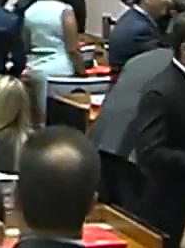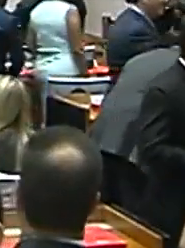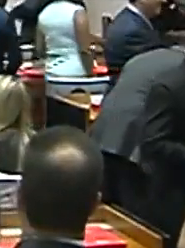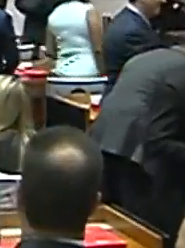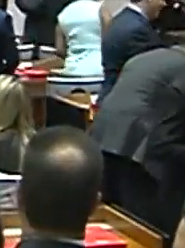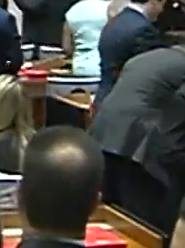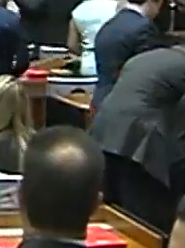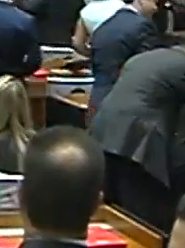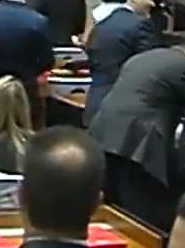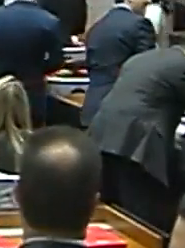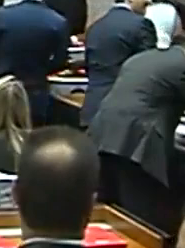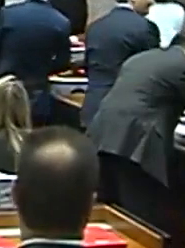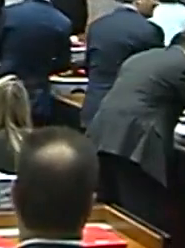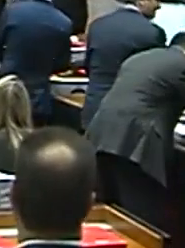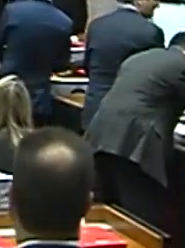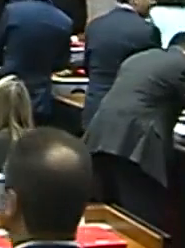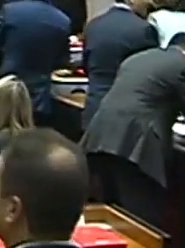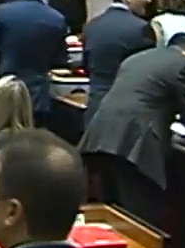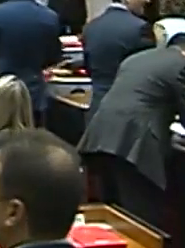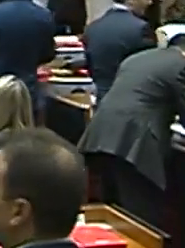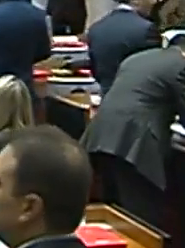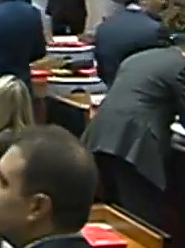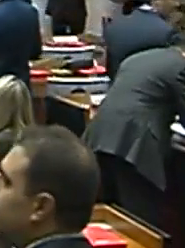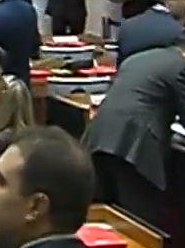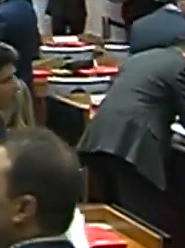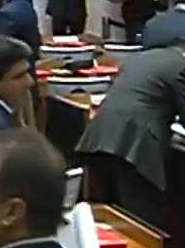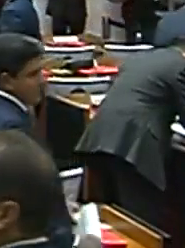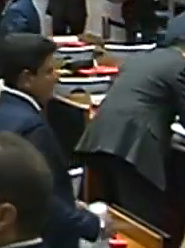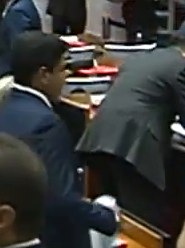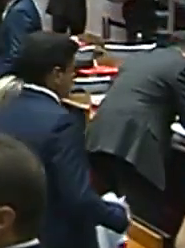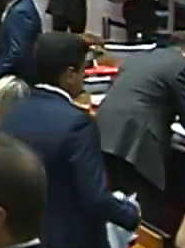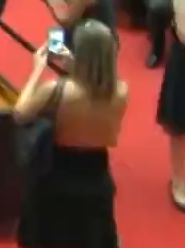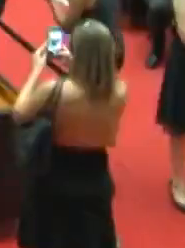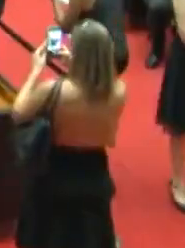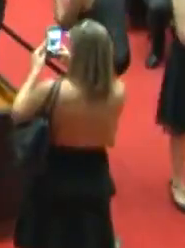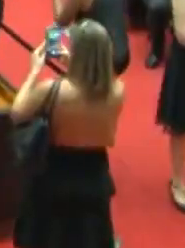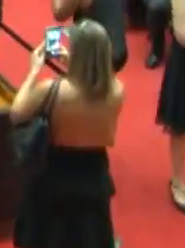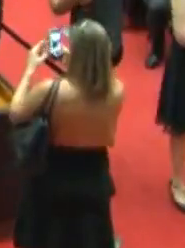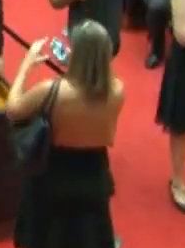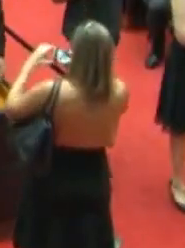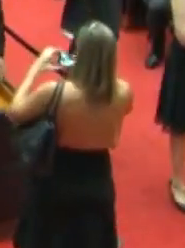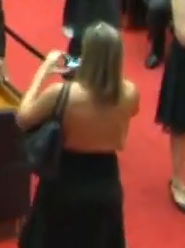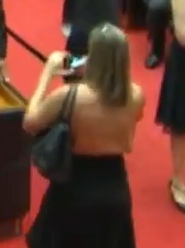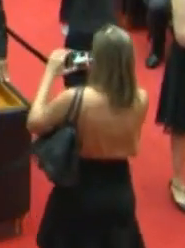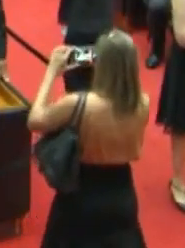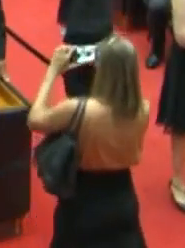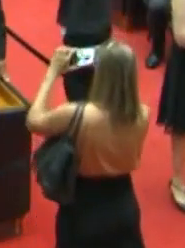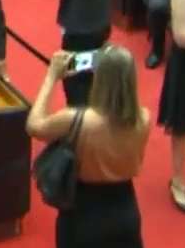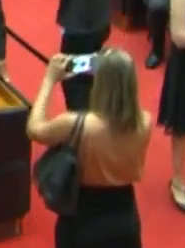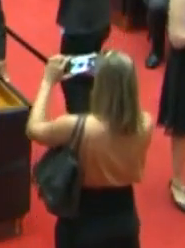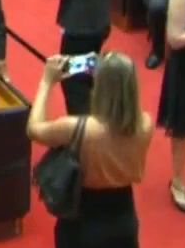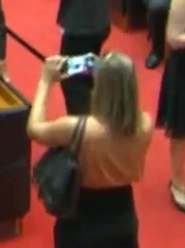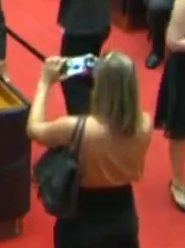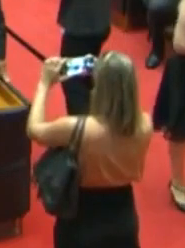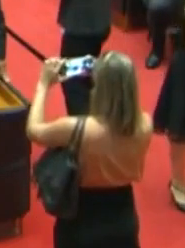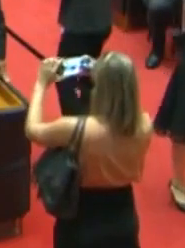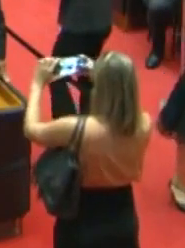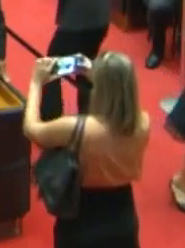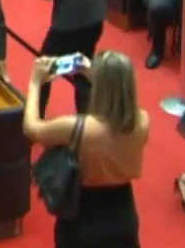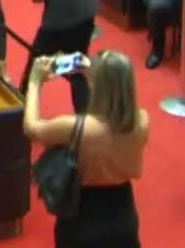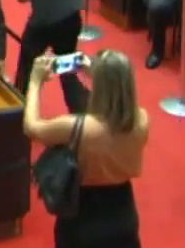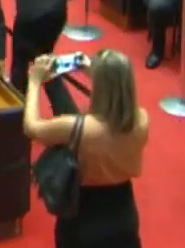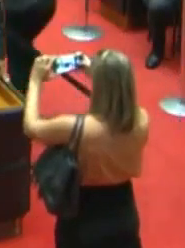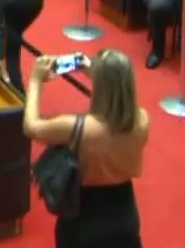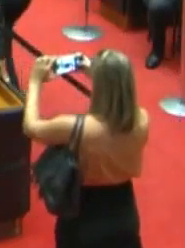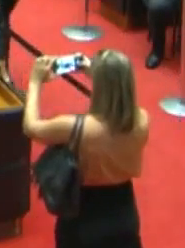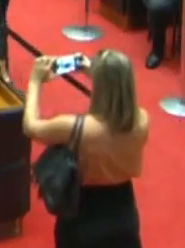Vamos acompanhar ali as imagens. Deputado Tito Torres. Alguns deputados posam para fotos com